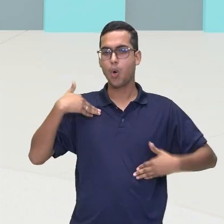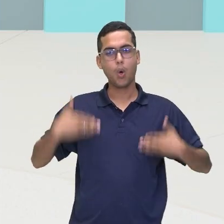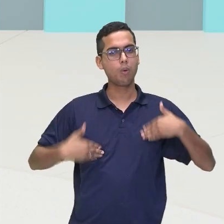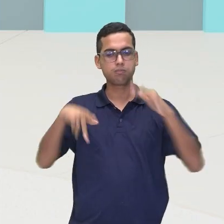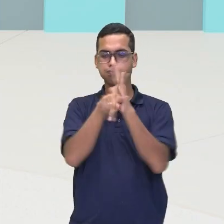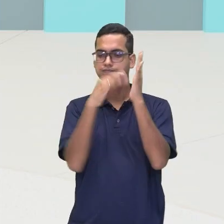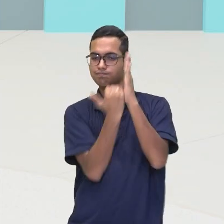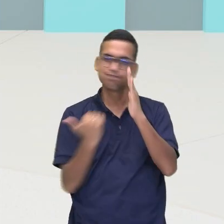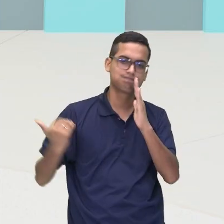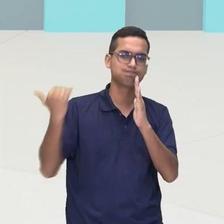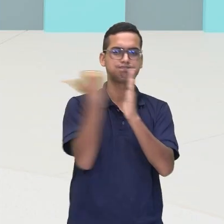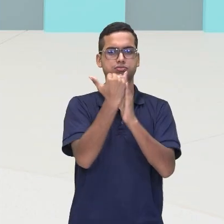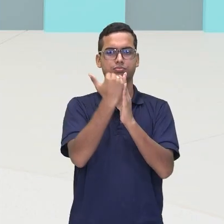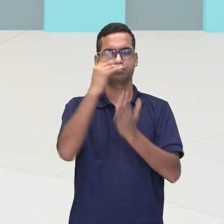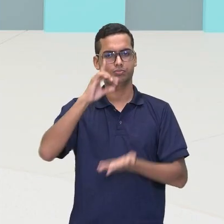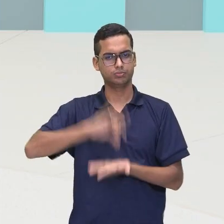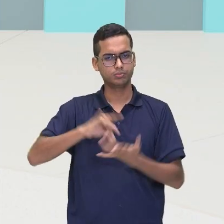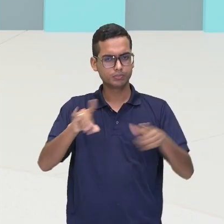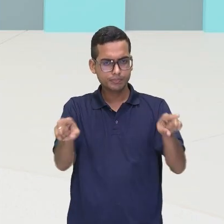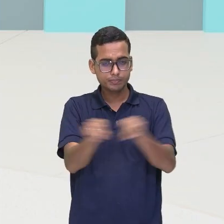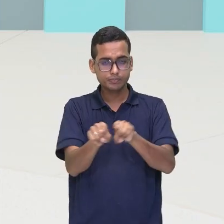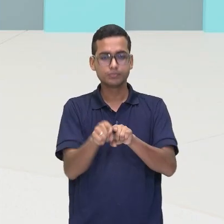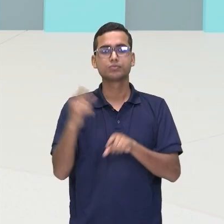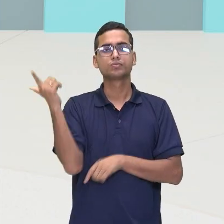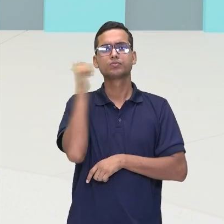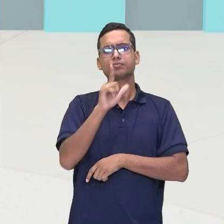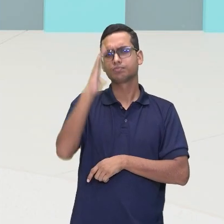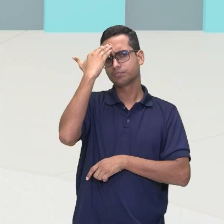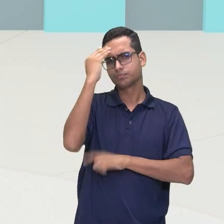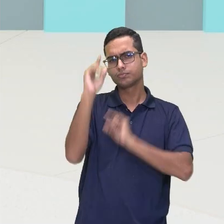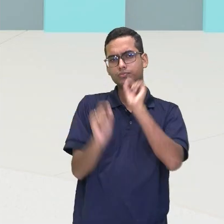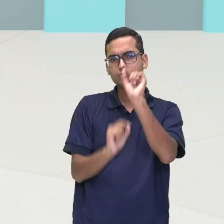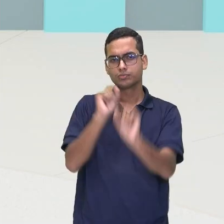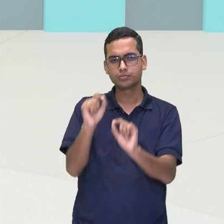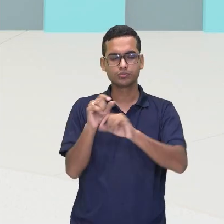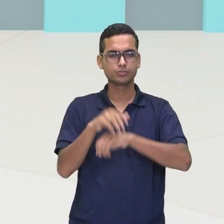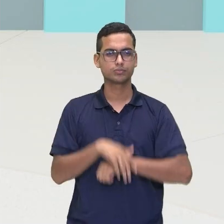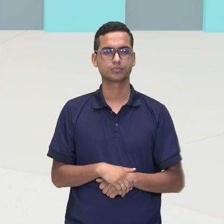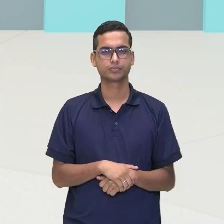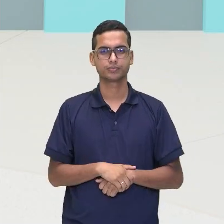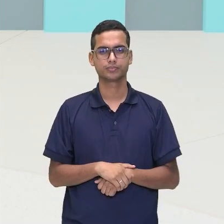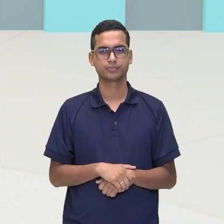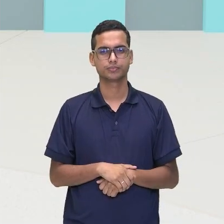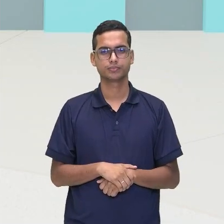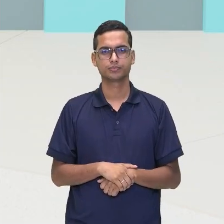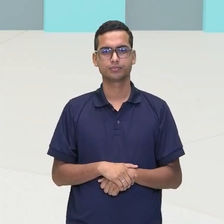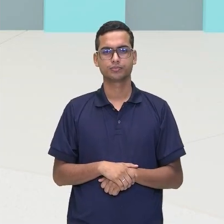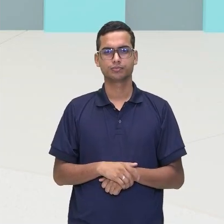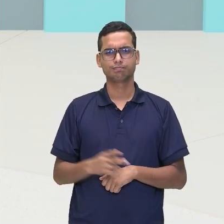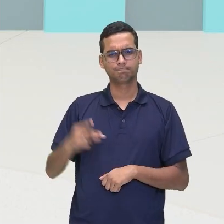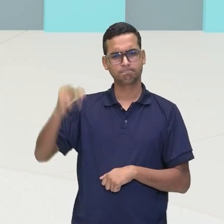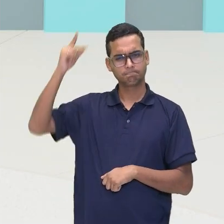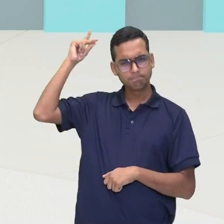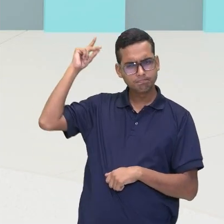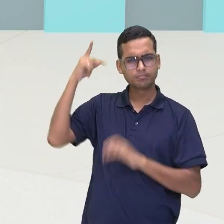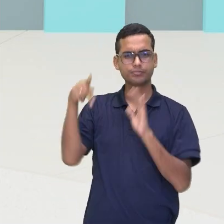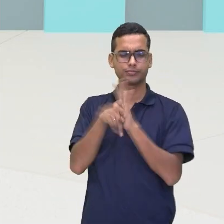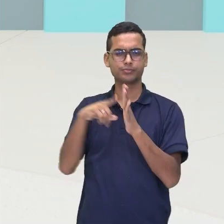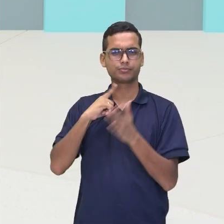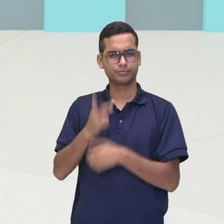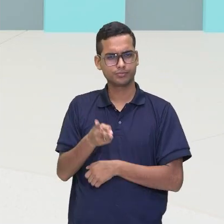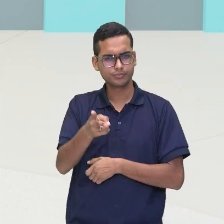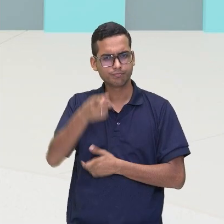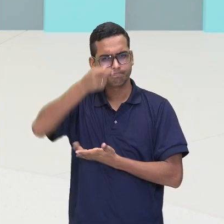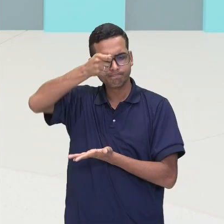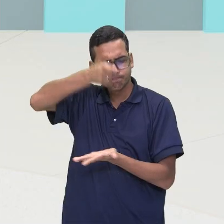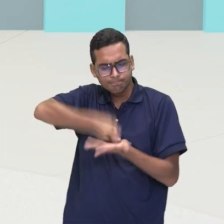isso tudo vai nos levar à compreensão de que desde os primórdios ocorre uma imposição.